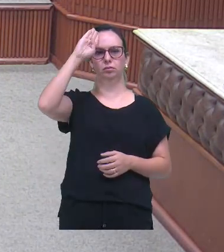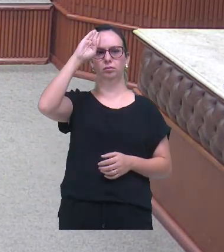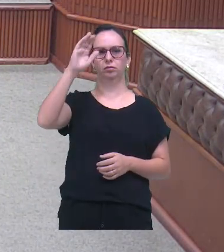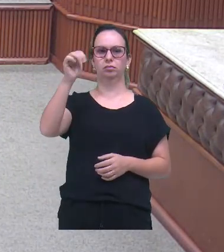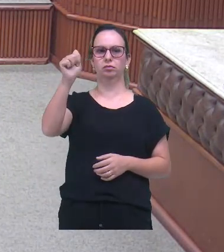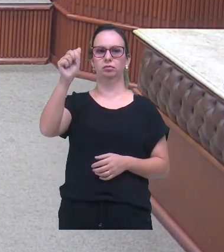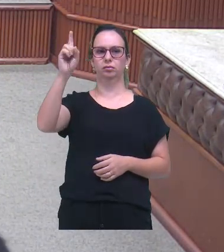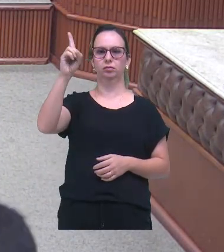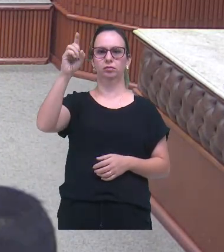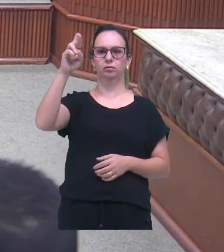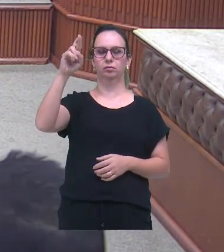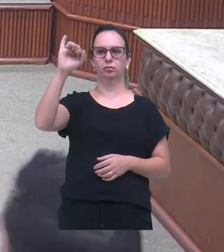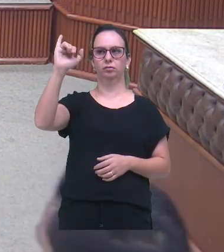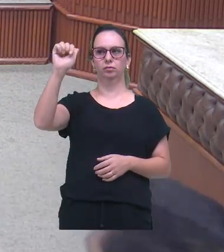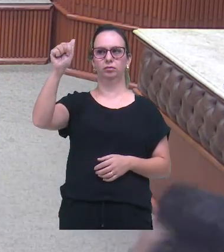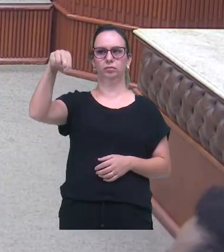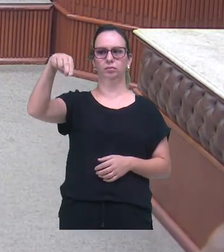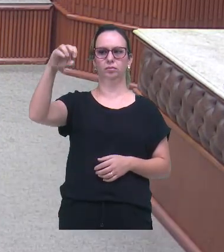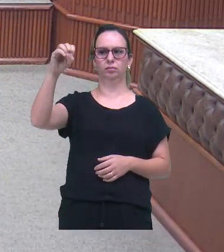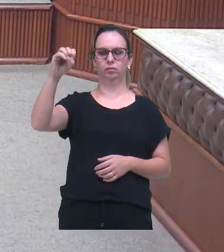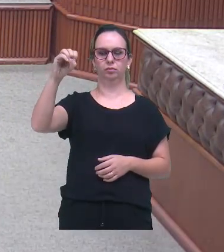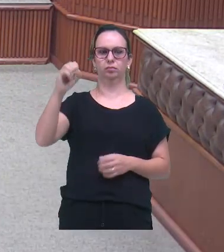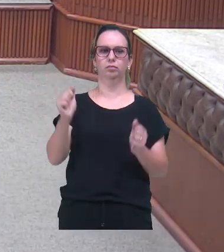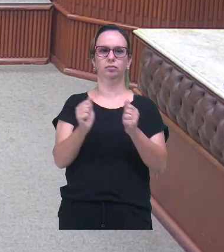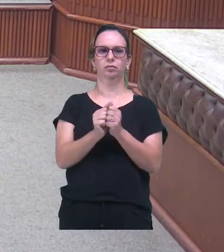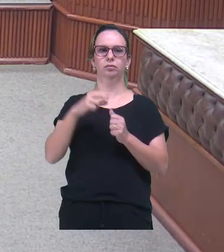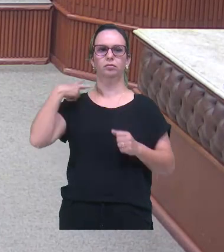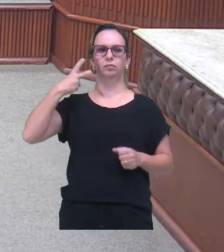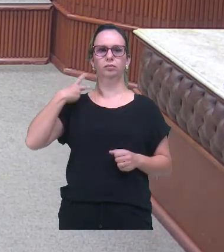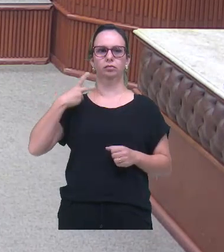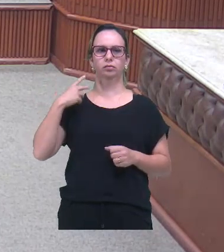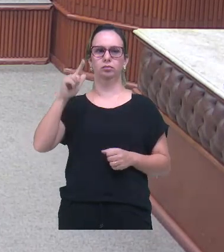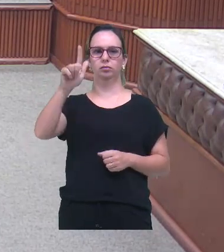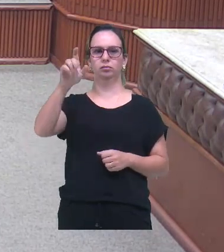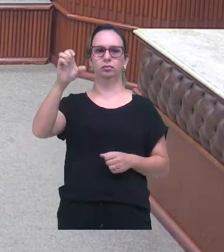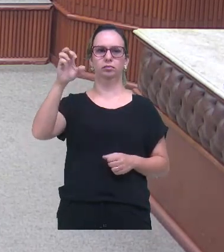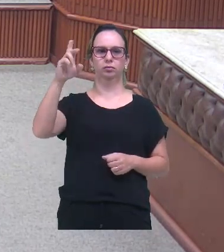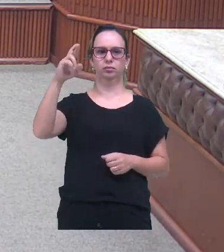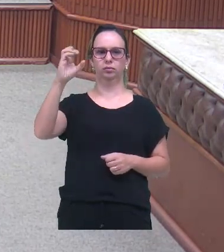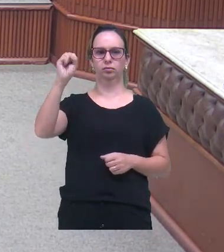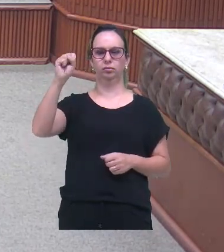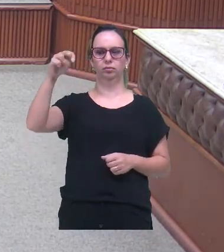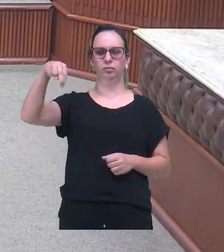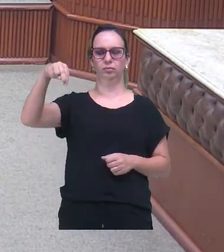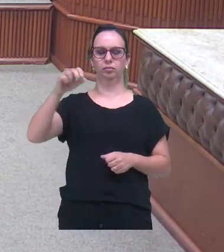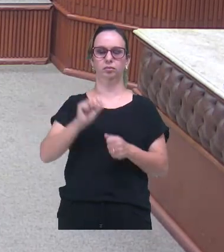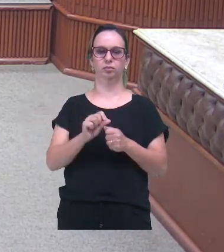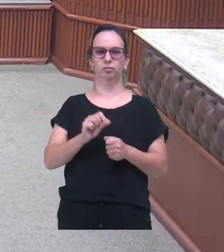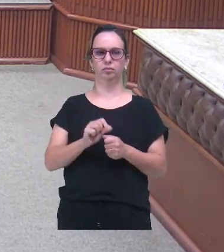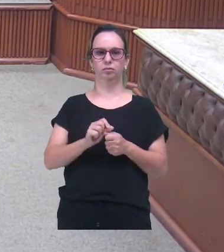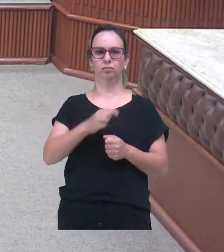Aranão e o vereador Gerson Alves de Souza, idealizador da medalha.